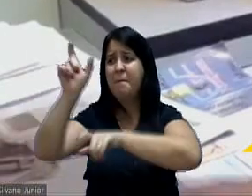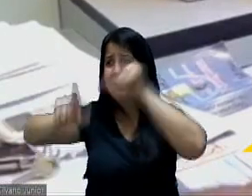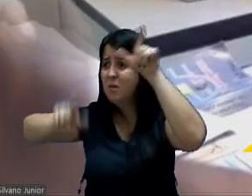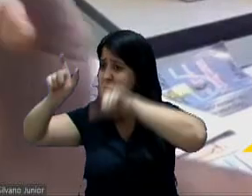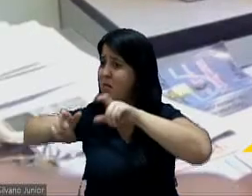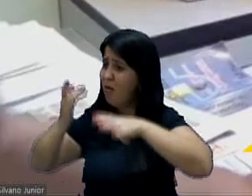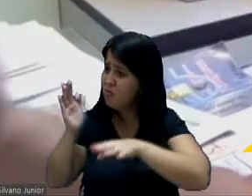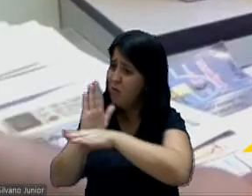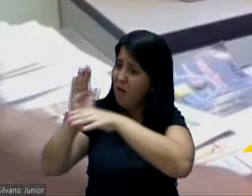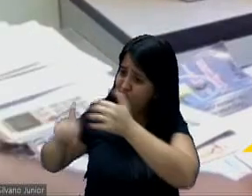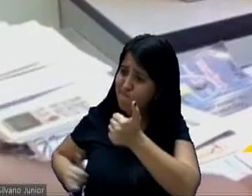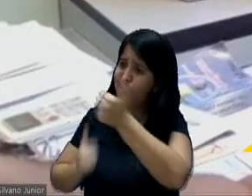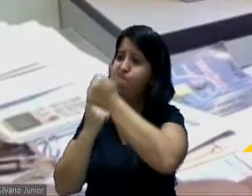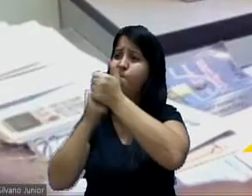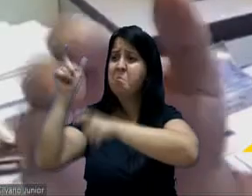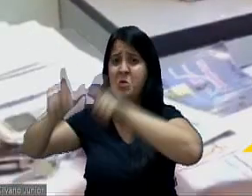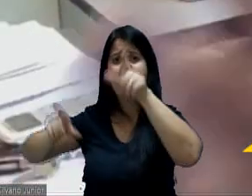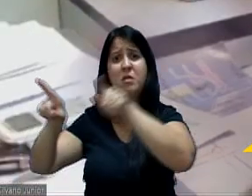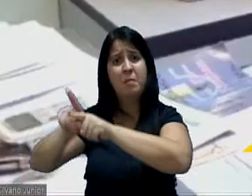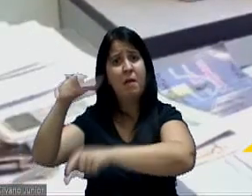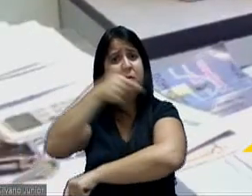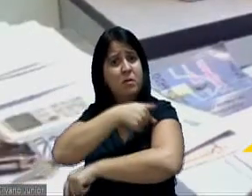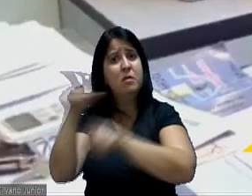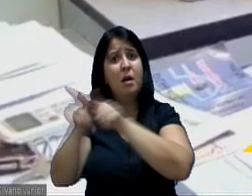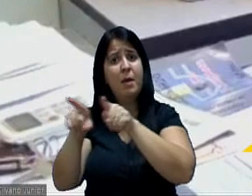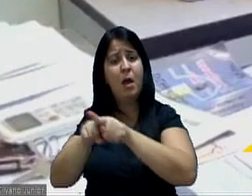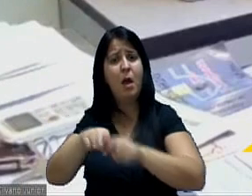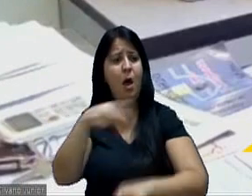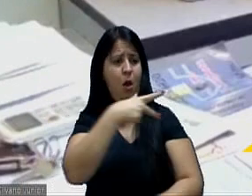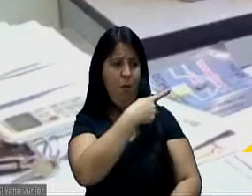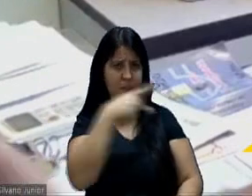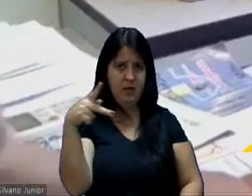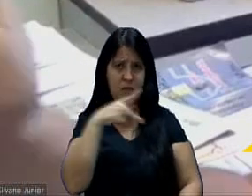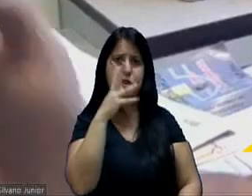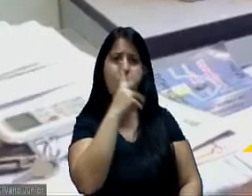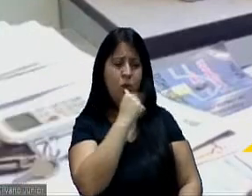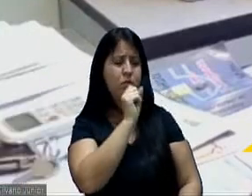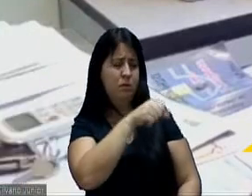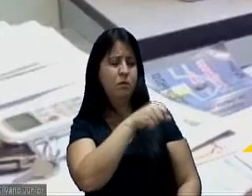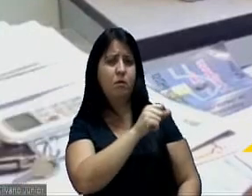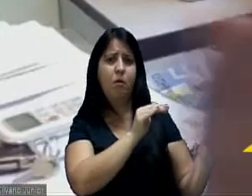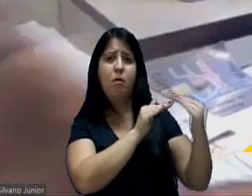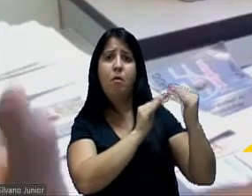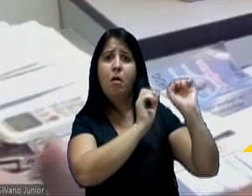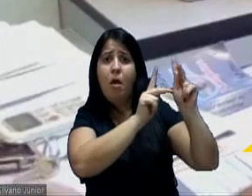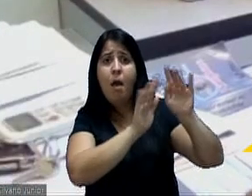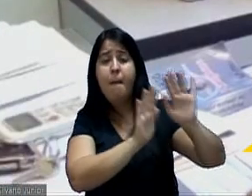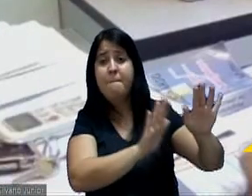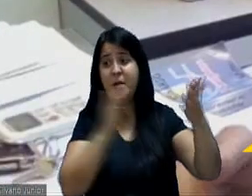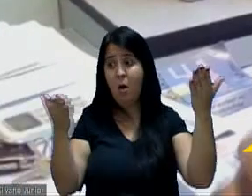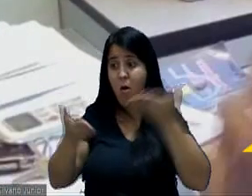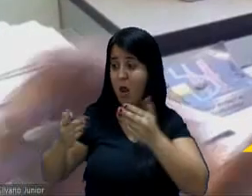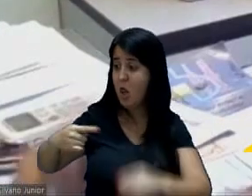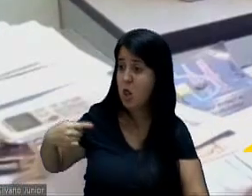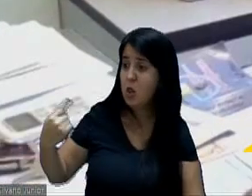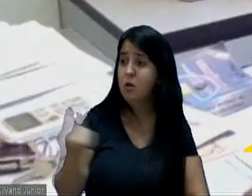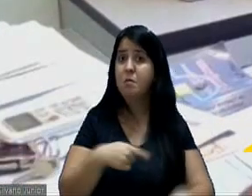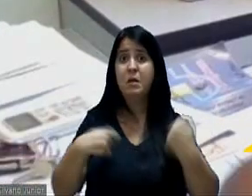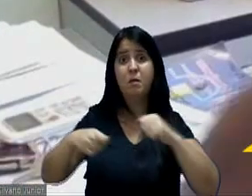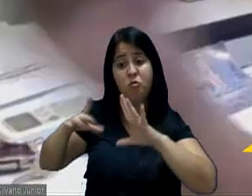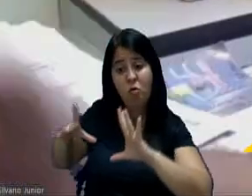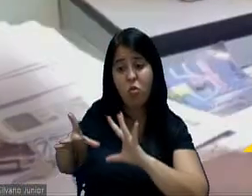a levantar e também investir na vacina. O presidente demorou, concordo que era. Agora é a hora, agora é tudo nós unir